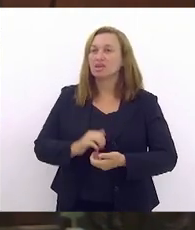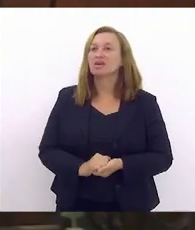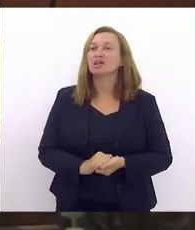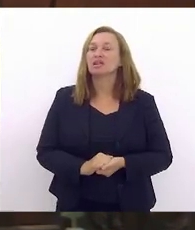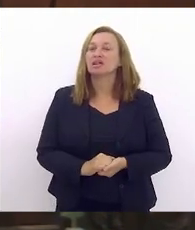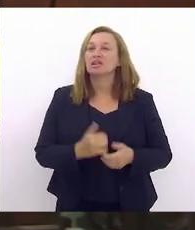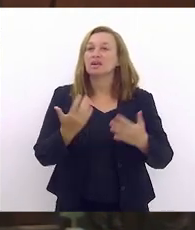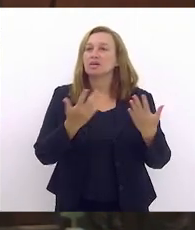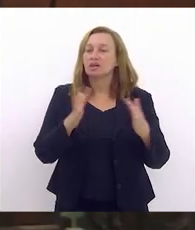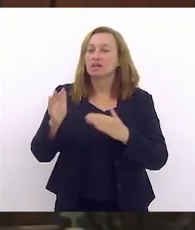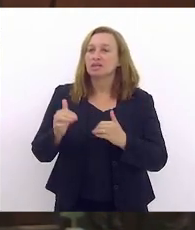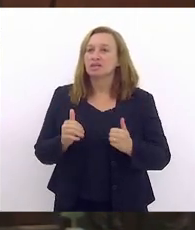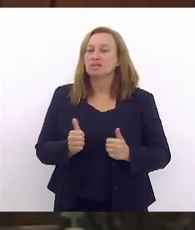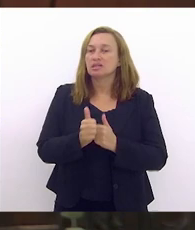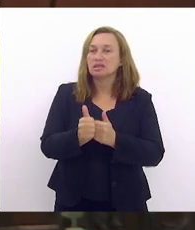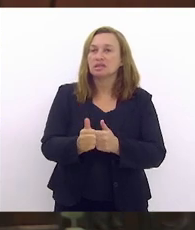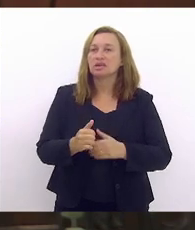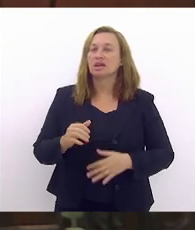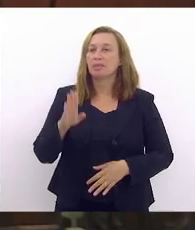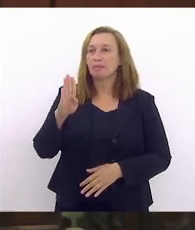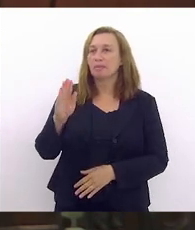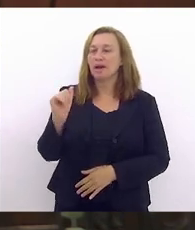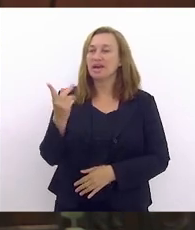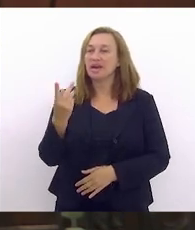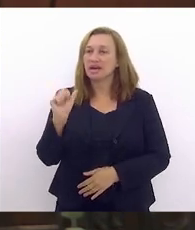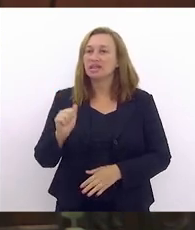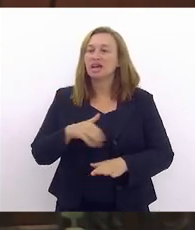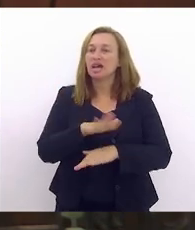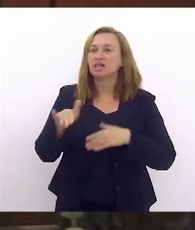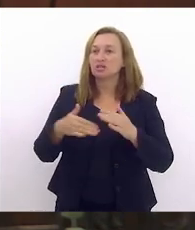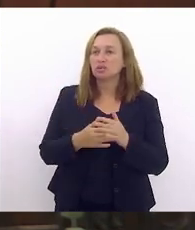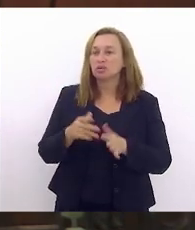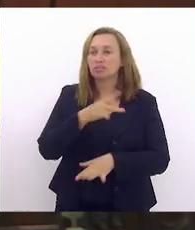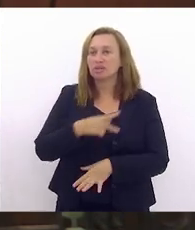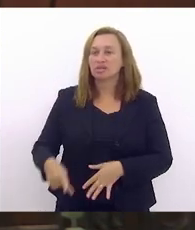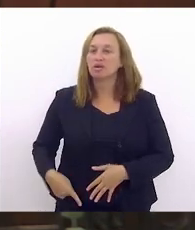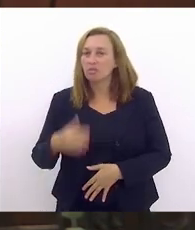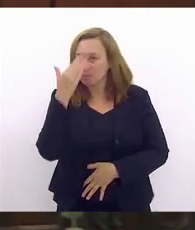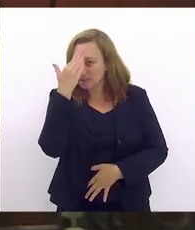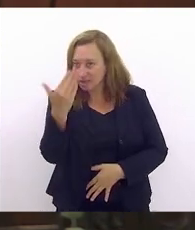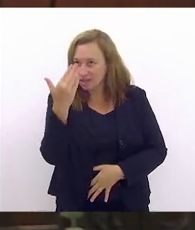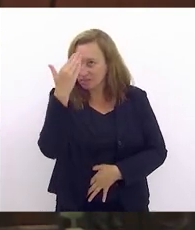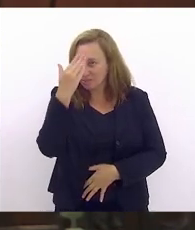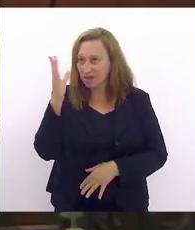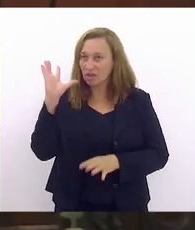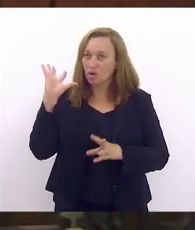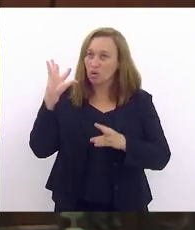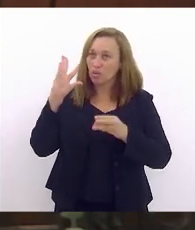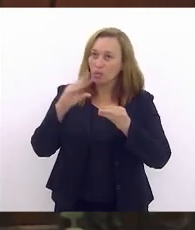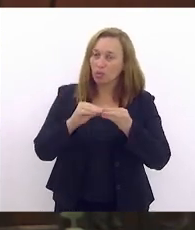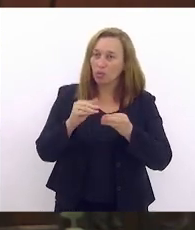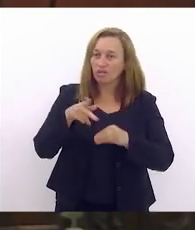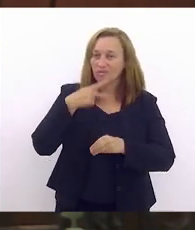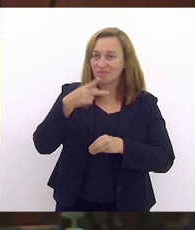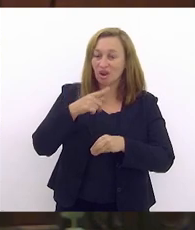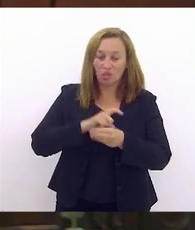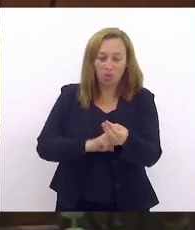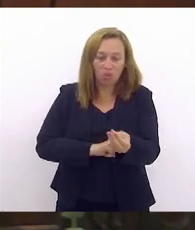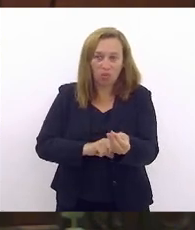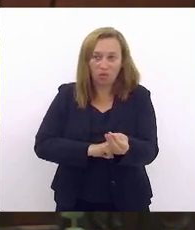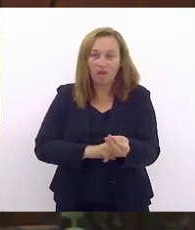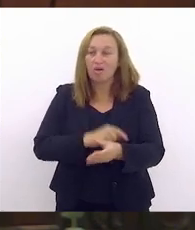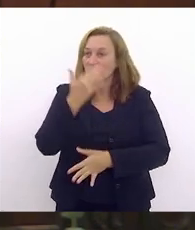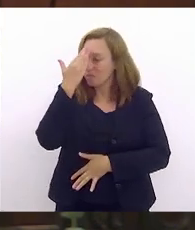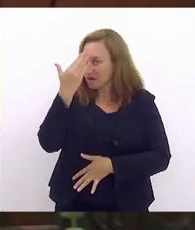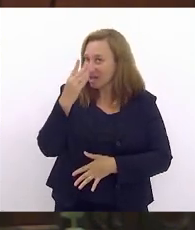segmento importante, às baianas, ao Império Serrana, a todos os presidentes. Muito obrigado, eu vou encurtar, porque eu não tenho o que falar, estou bastante nervoso, mas muito